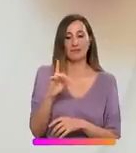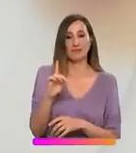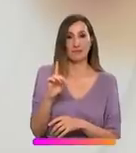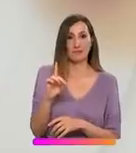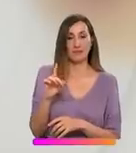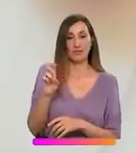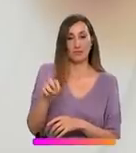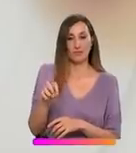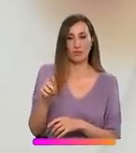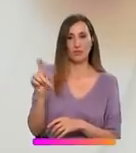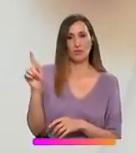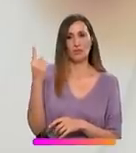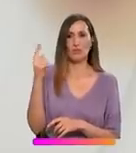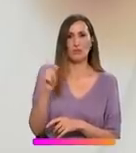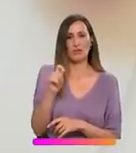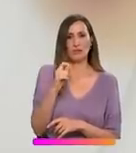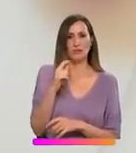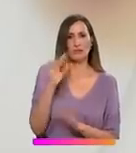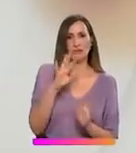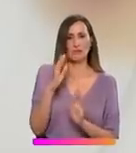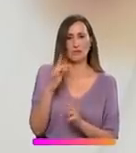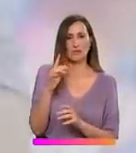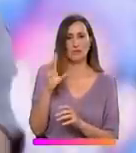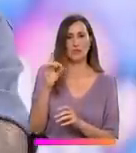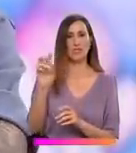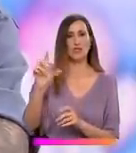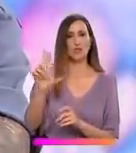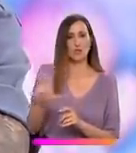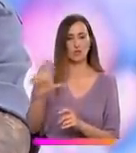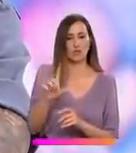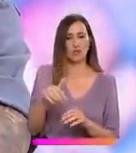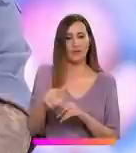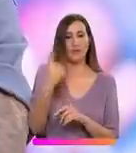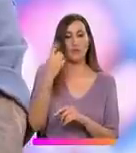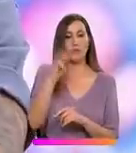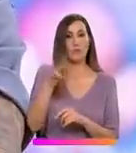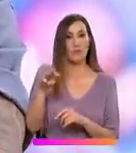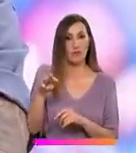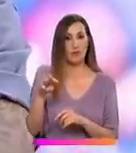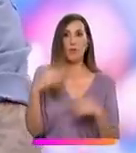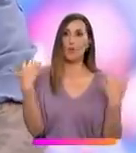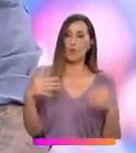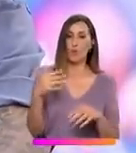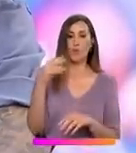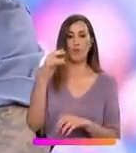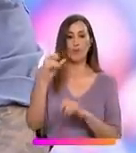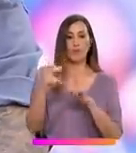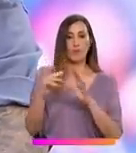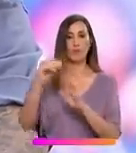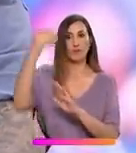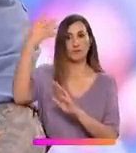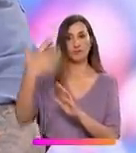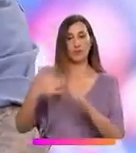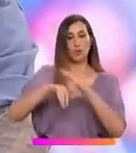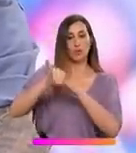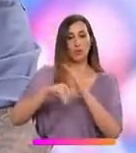e está a ser um sucesso, está a correr muito bem. Está já a caminho do 1 milhão. Ainda não saiu das tendências nacionais do YouTube,